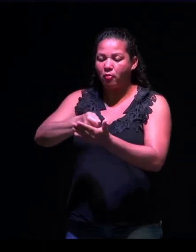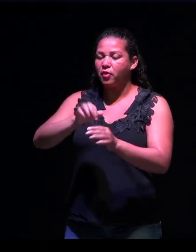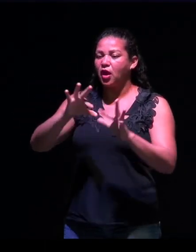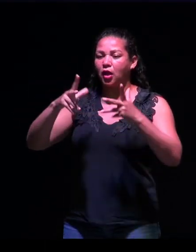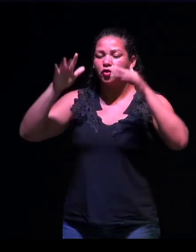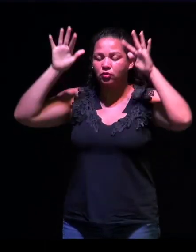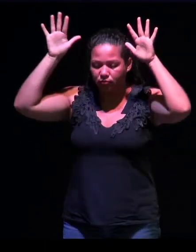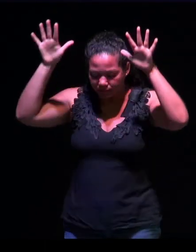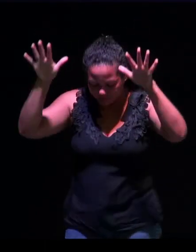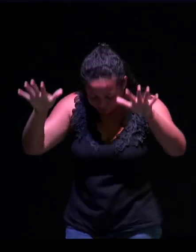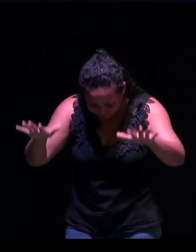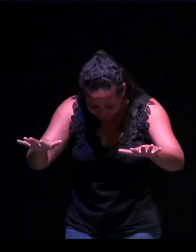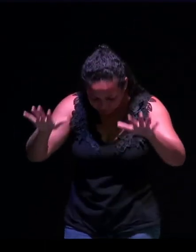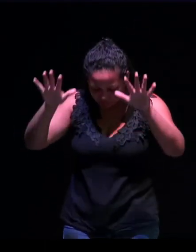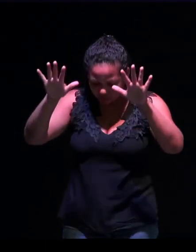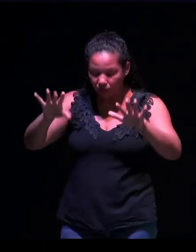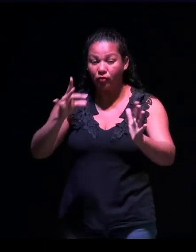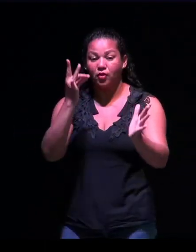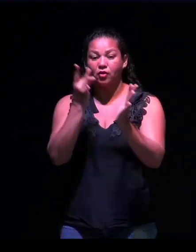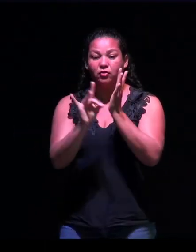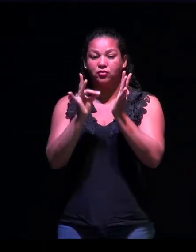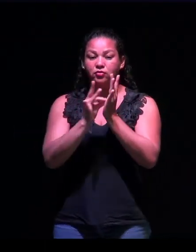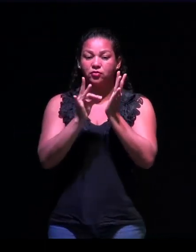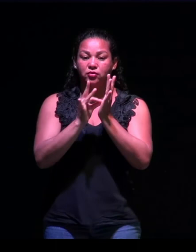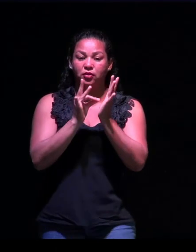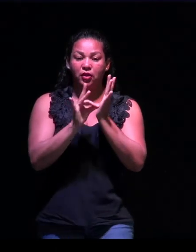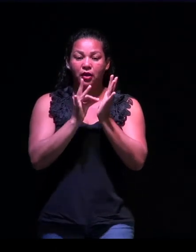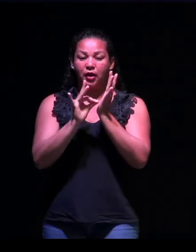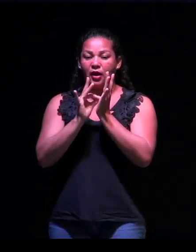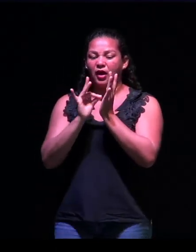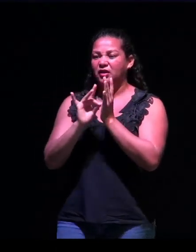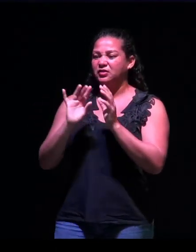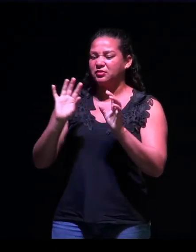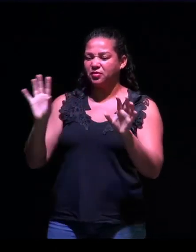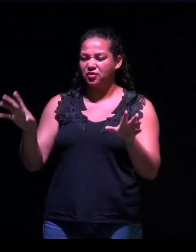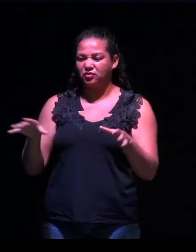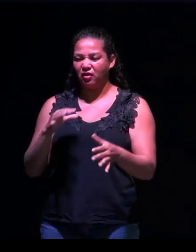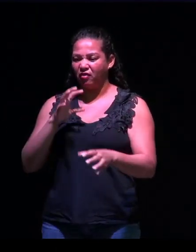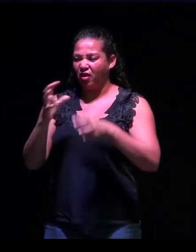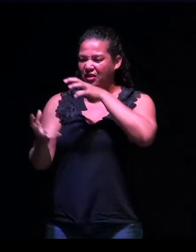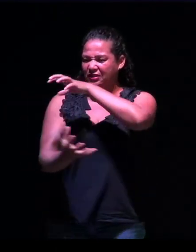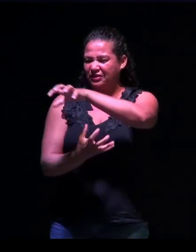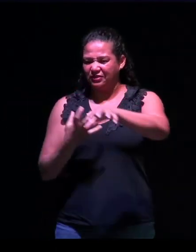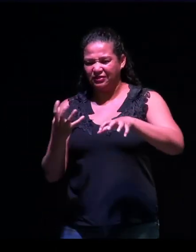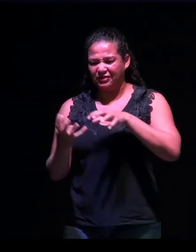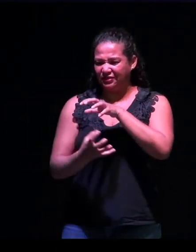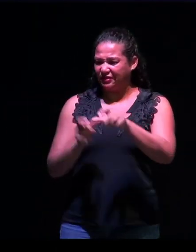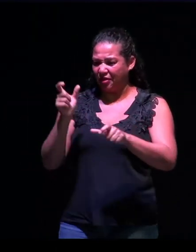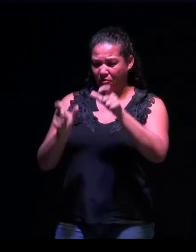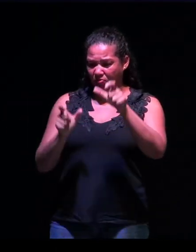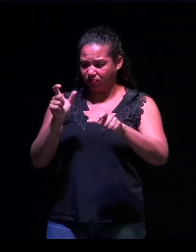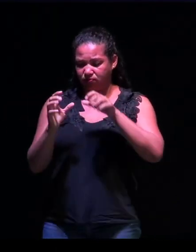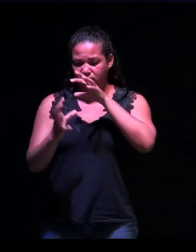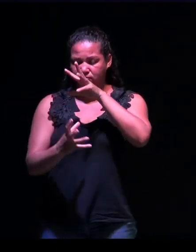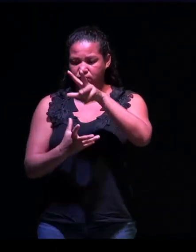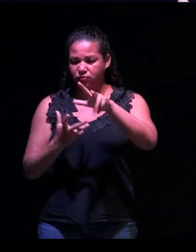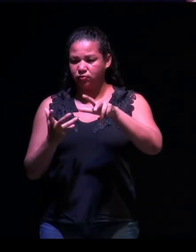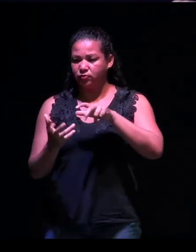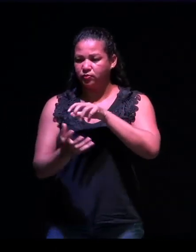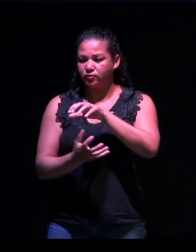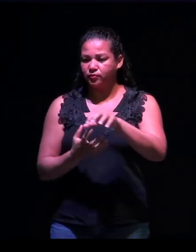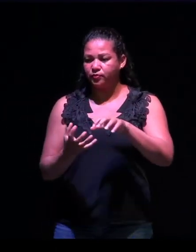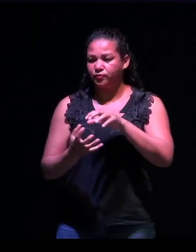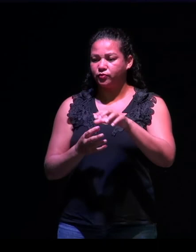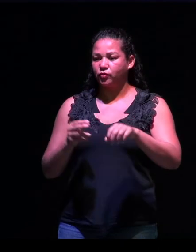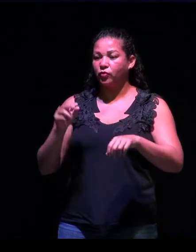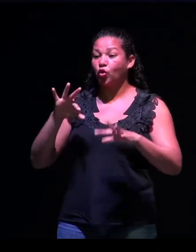que ele era um impostor, e eles vão se revoltar, vão se levantar contra, o acordo vai ser quebrado. E a Bíblia diz que ele vai reunir as